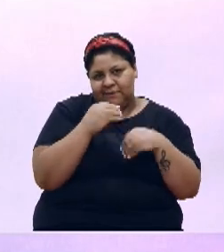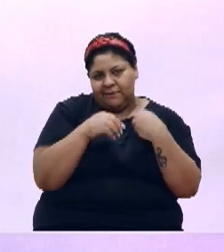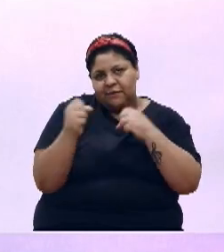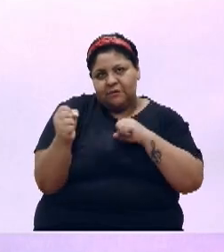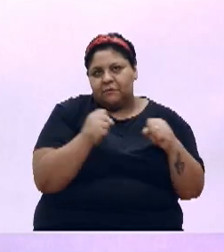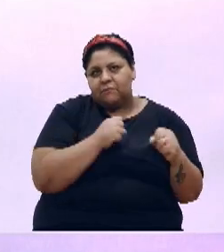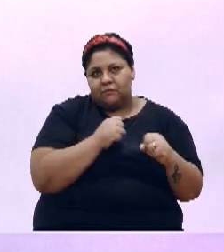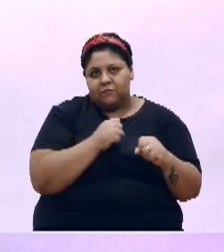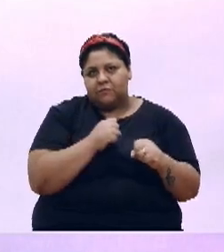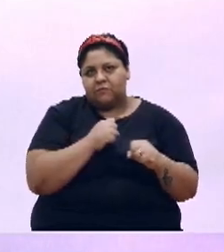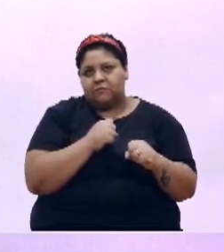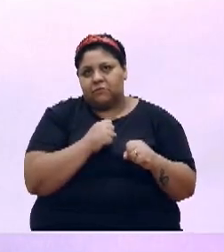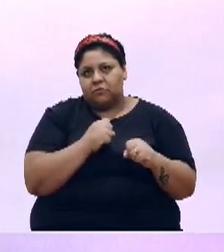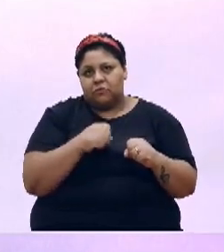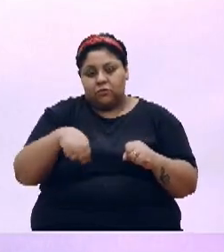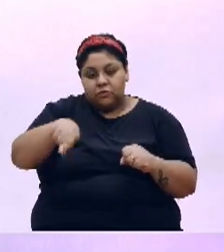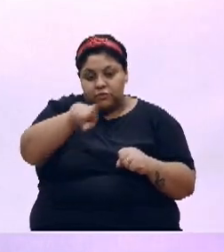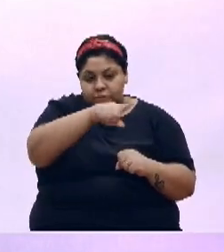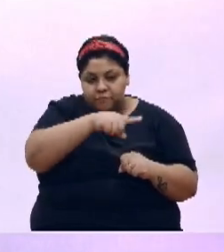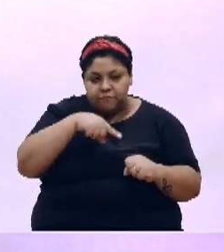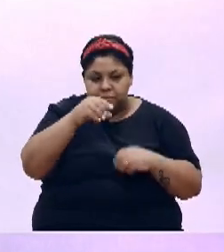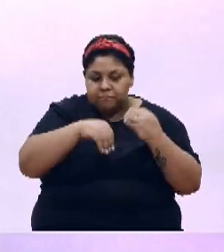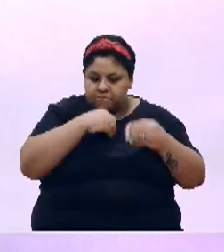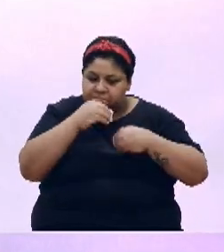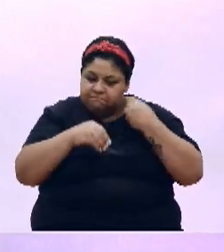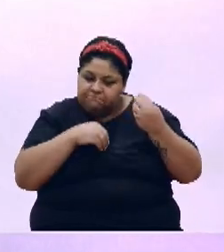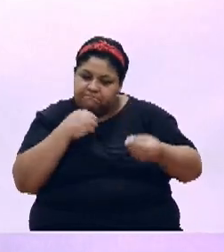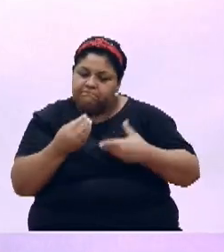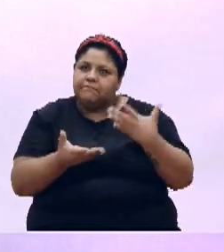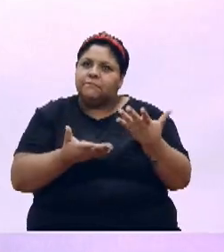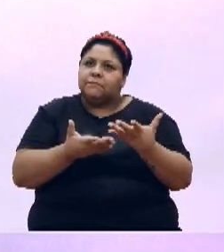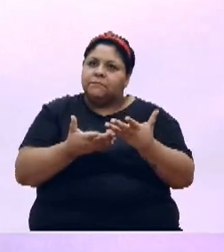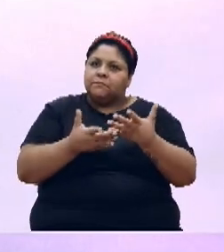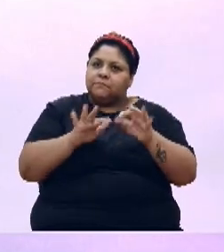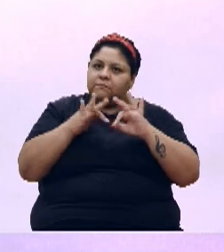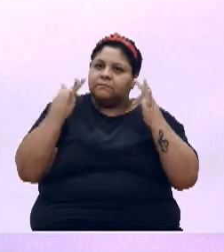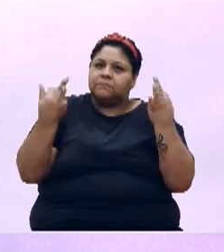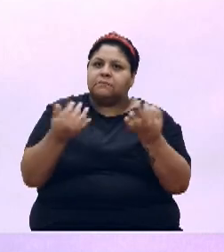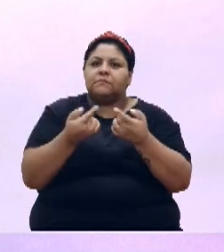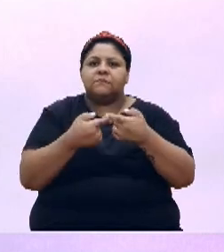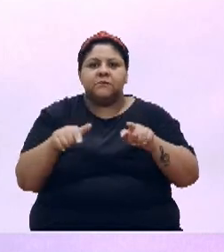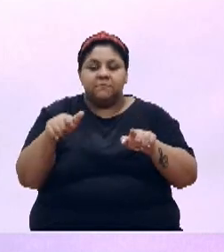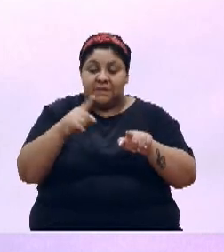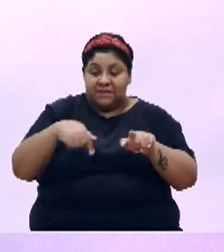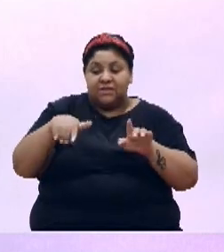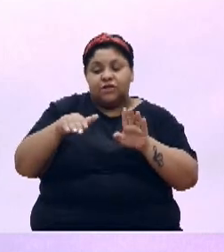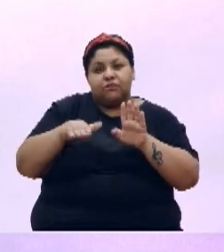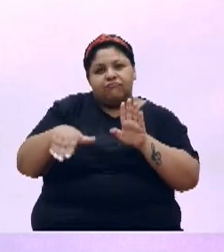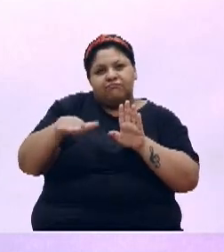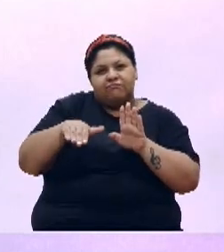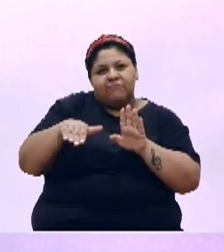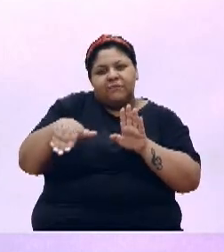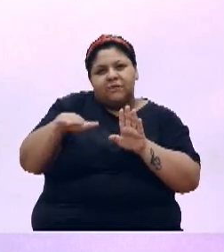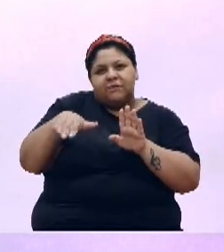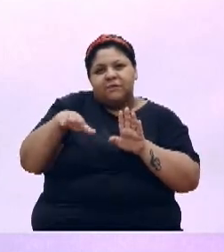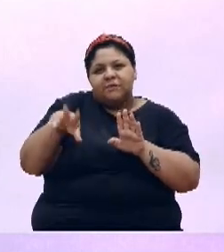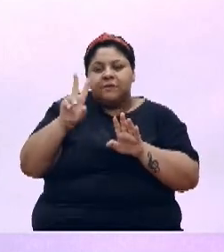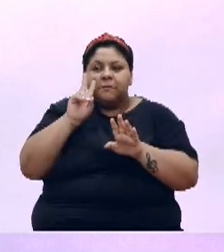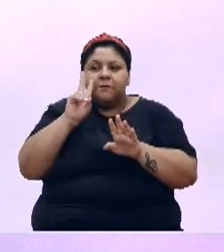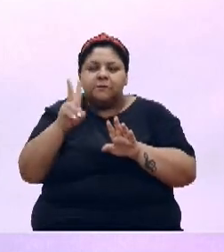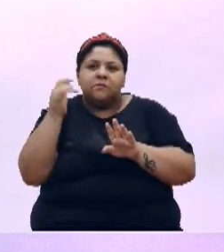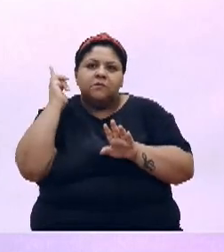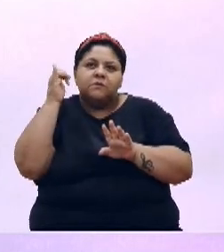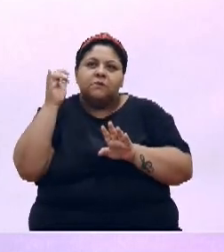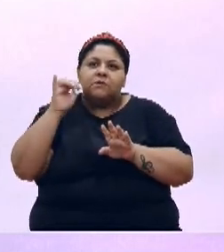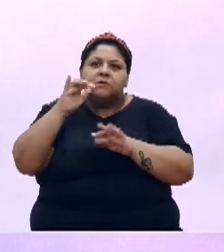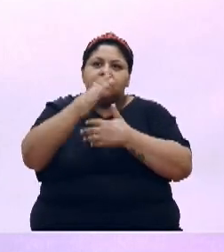ser generosos com nós, com os nossos sentimentos, com a nossa humanidade. Mas sim, a gente cresce, né? Ouvindo contos de fadas. Então, vamos